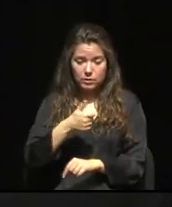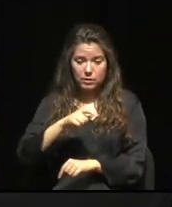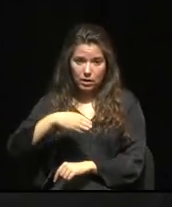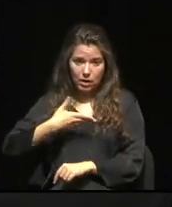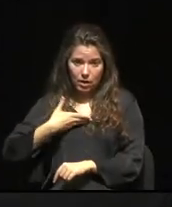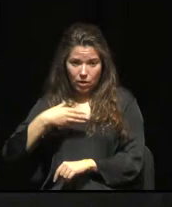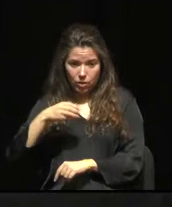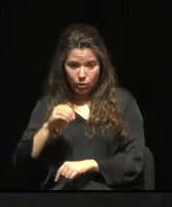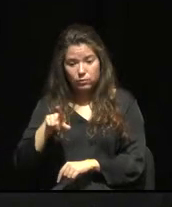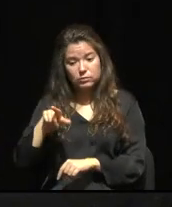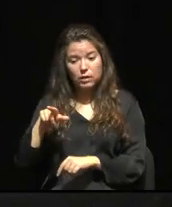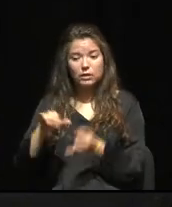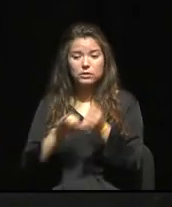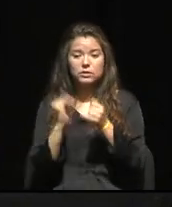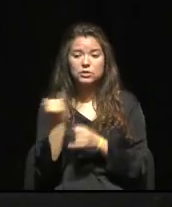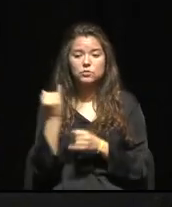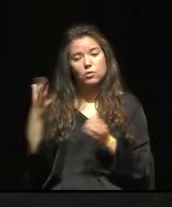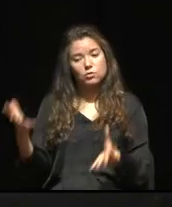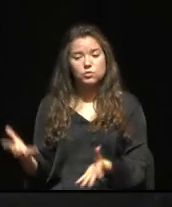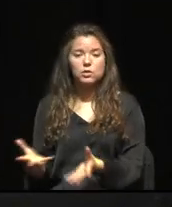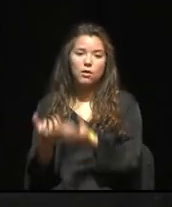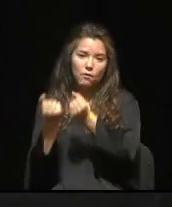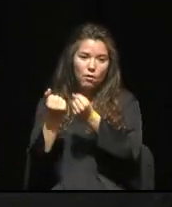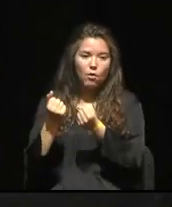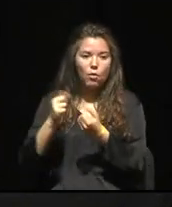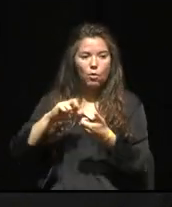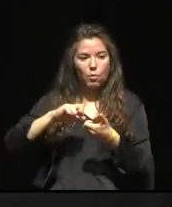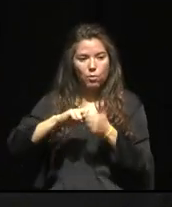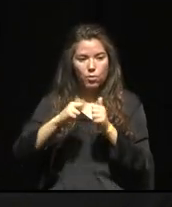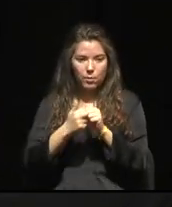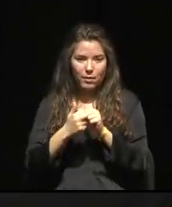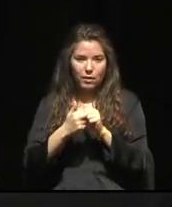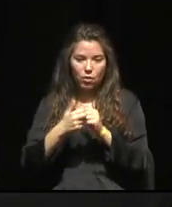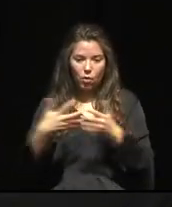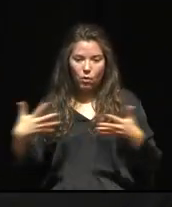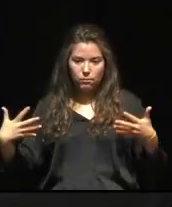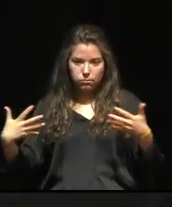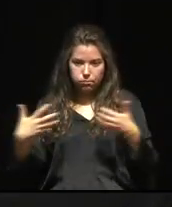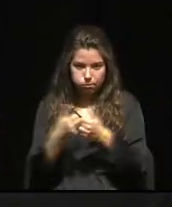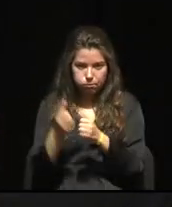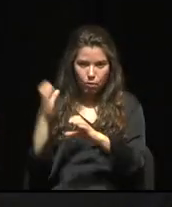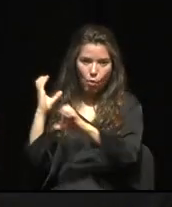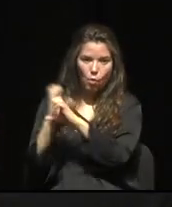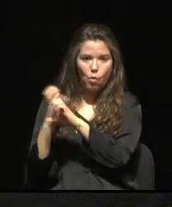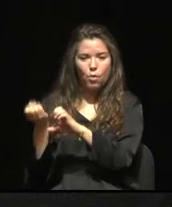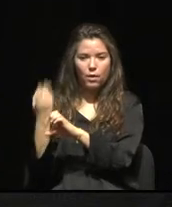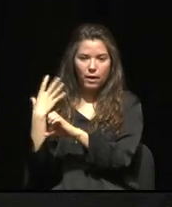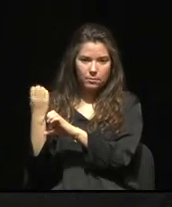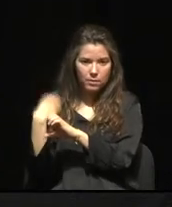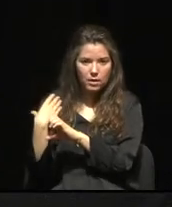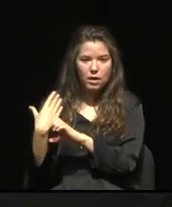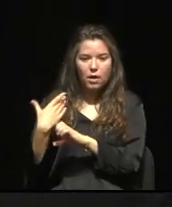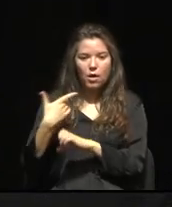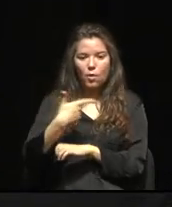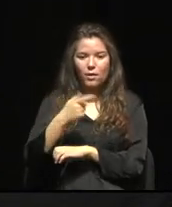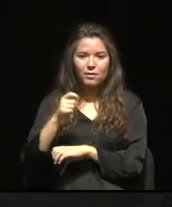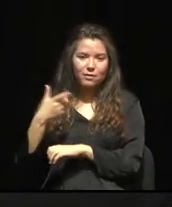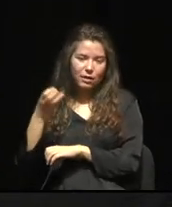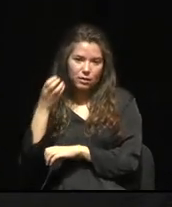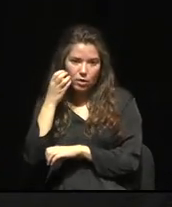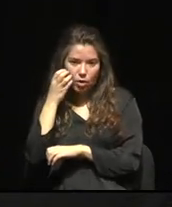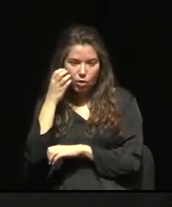instituição vou após um incidente com um acidente com o camião militar em que seguiu em Tet em que seguia em Tet